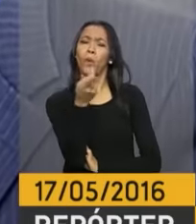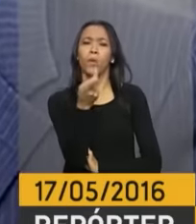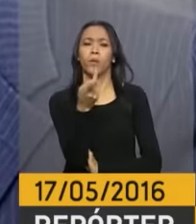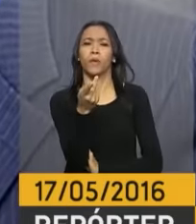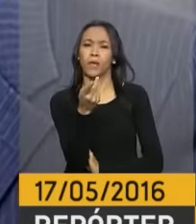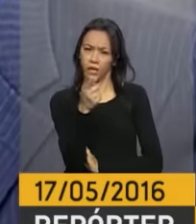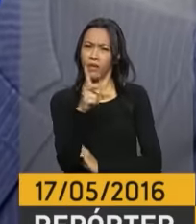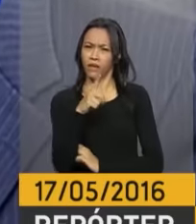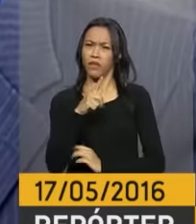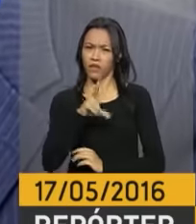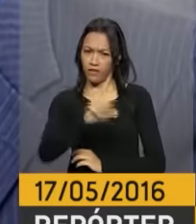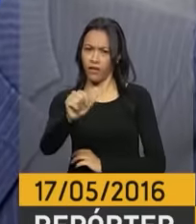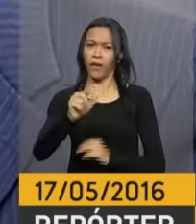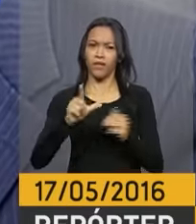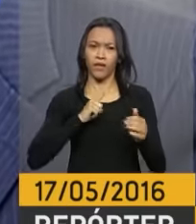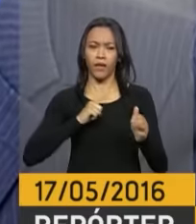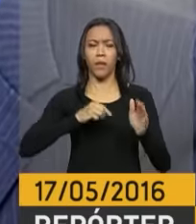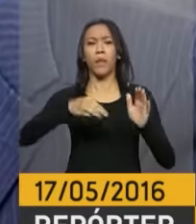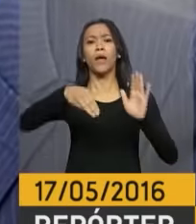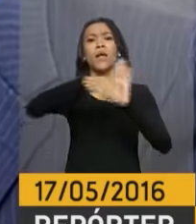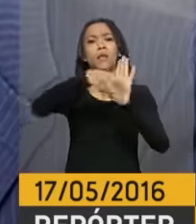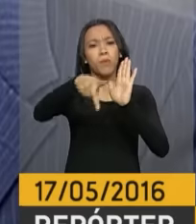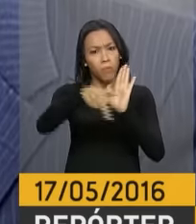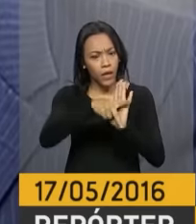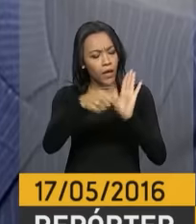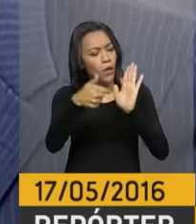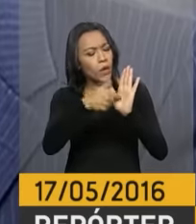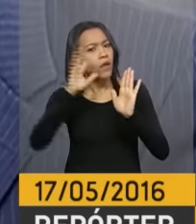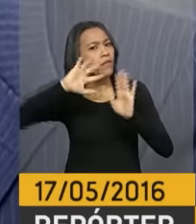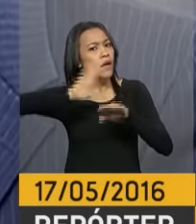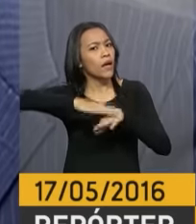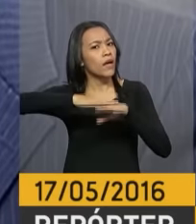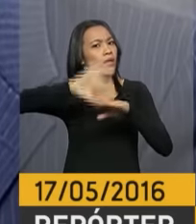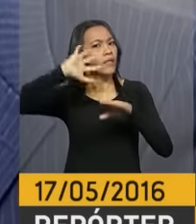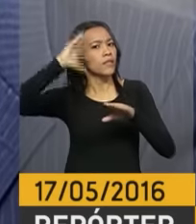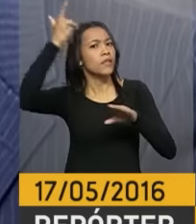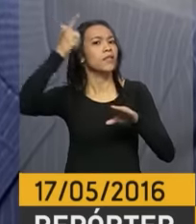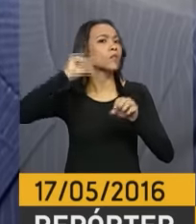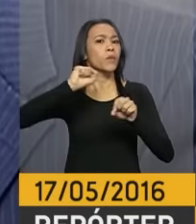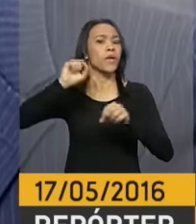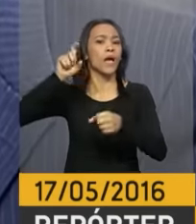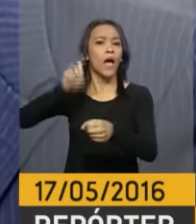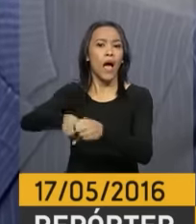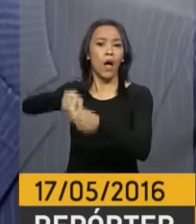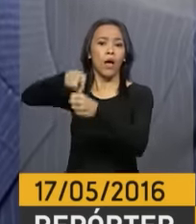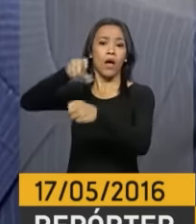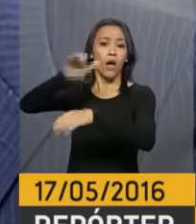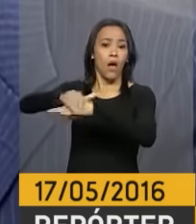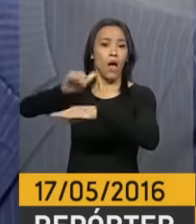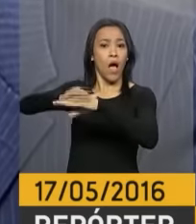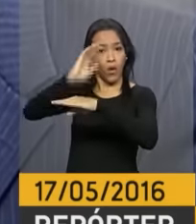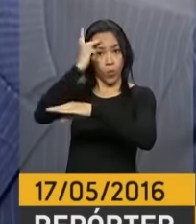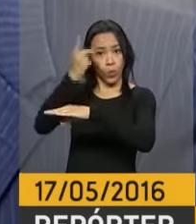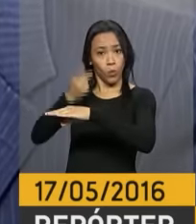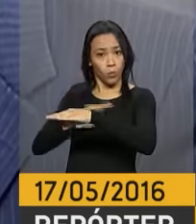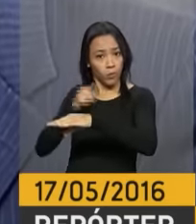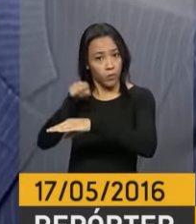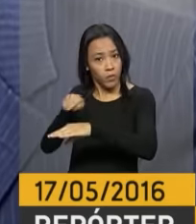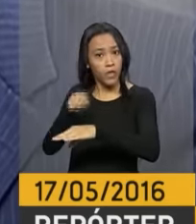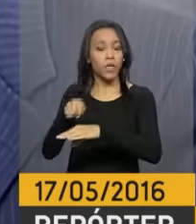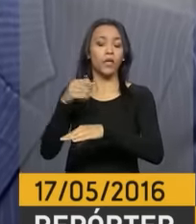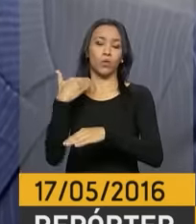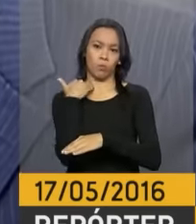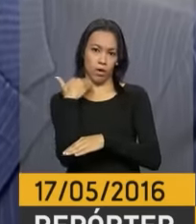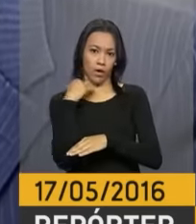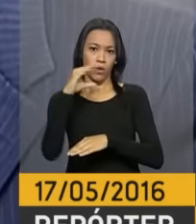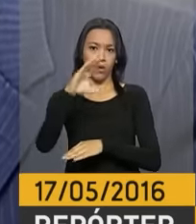emenda constitucional que garante autonomia decisória para o Banco Central. Eu queria que o senhor detalhasse isso. Haverá mandato para a